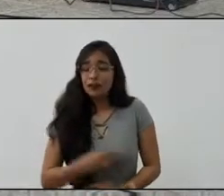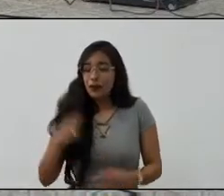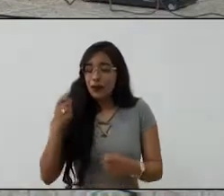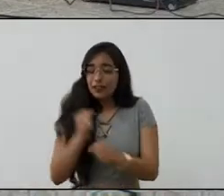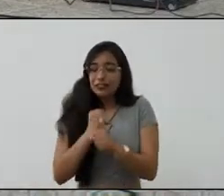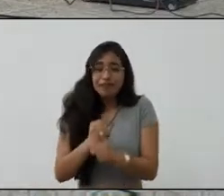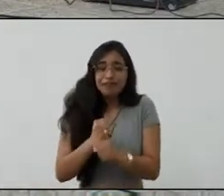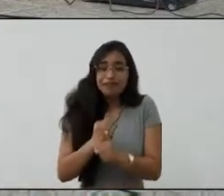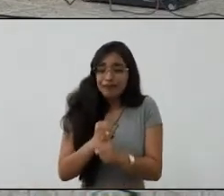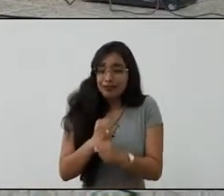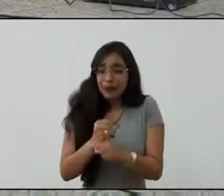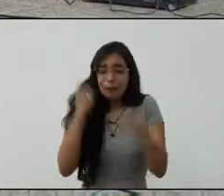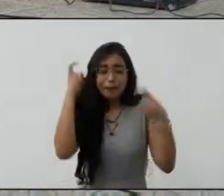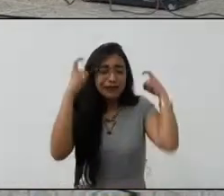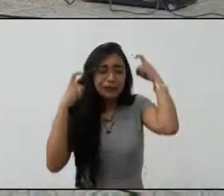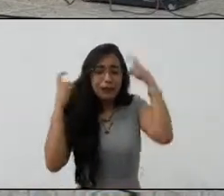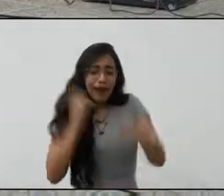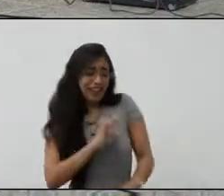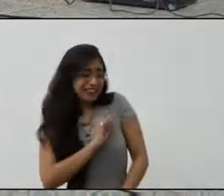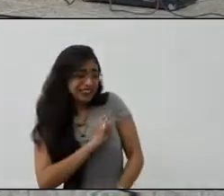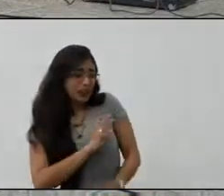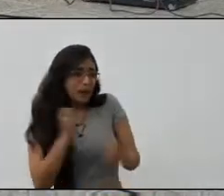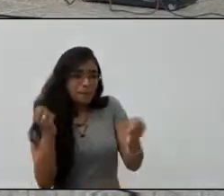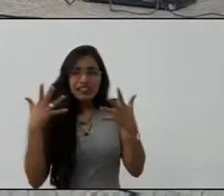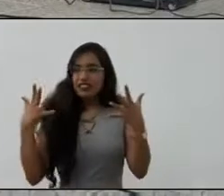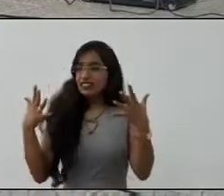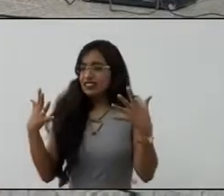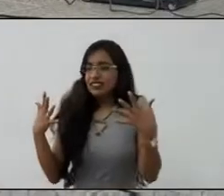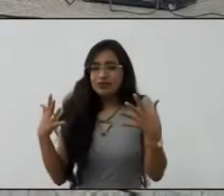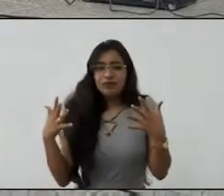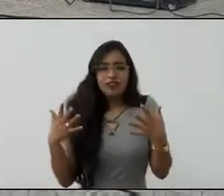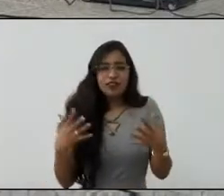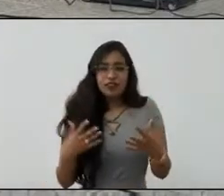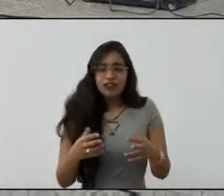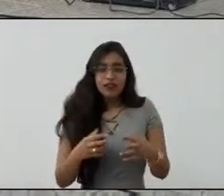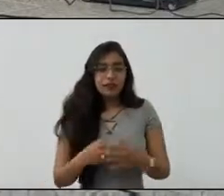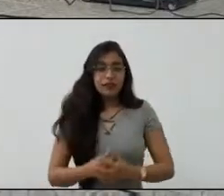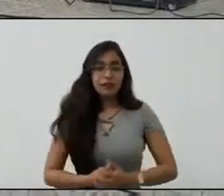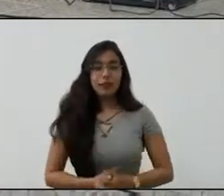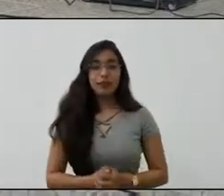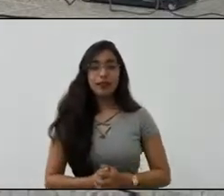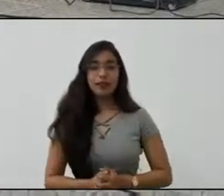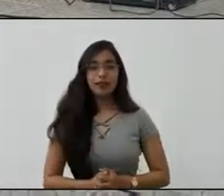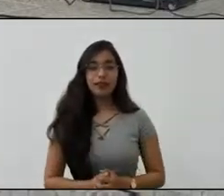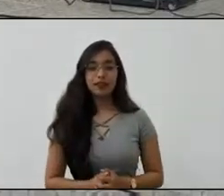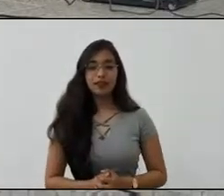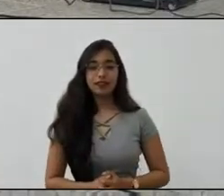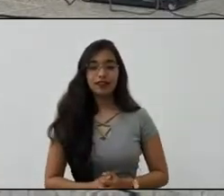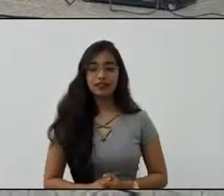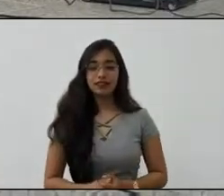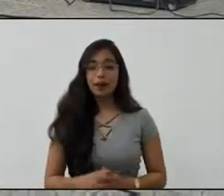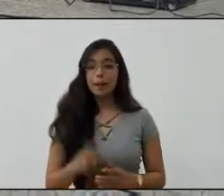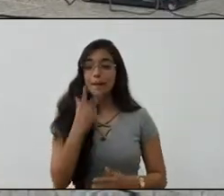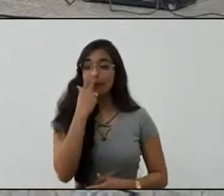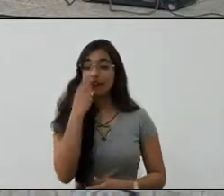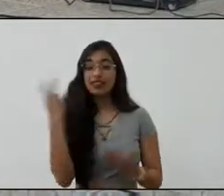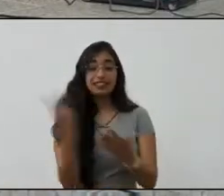preocupado, com medo, assustado. Vai explodir, mas a bomba pode nem vir a explodir.